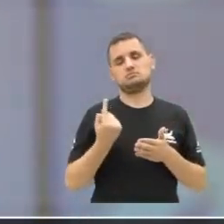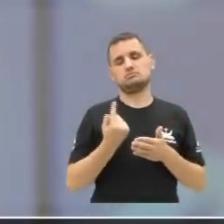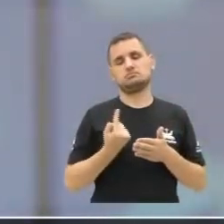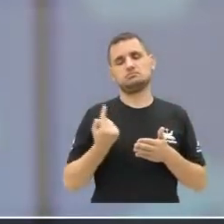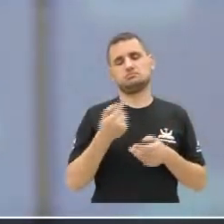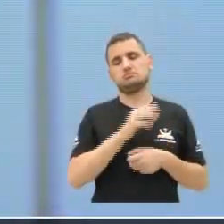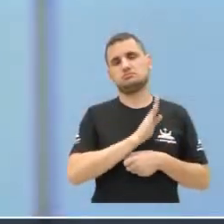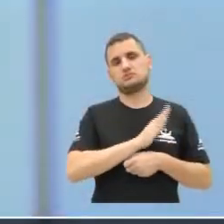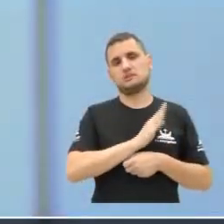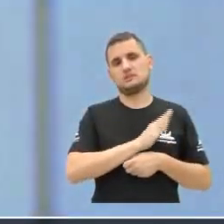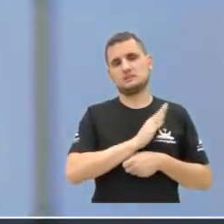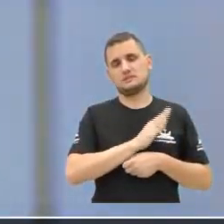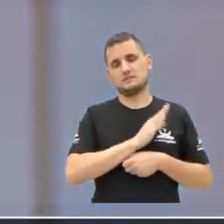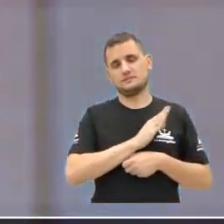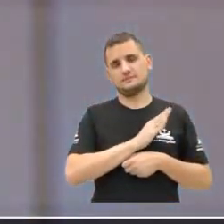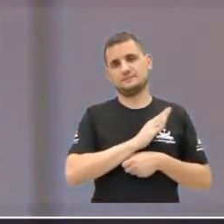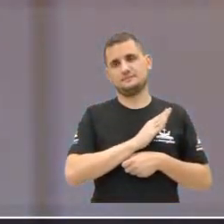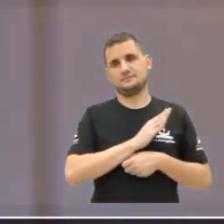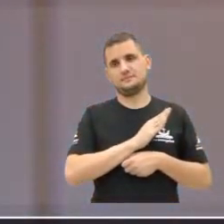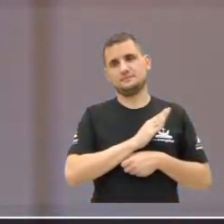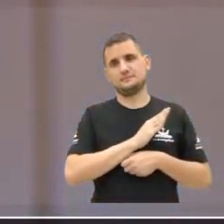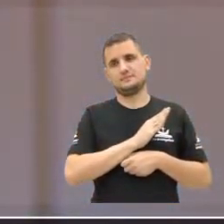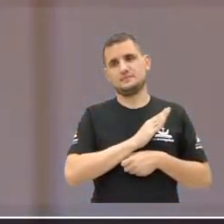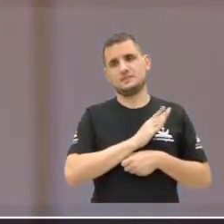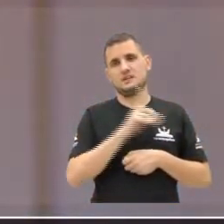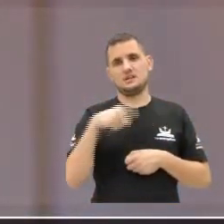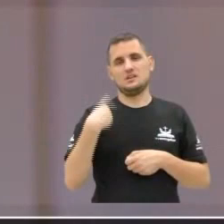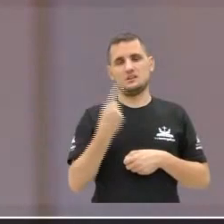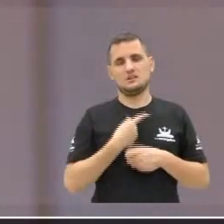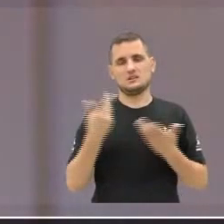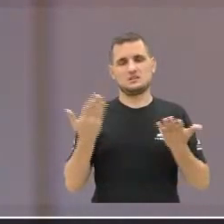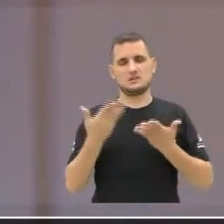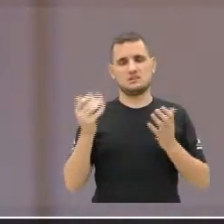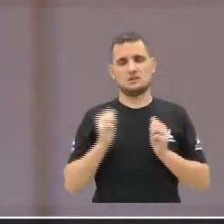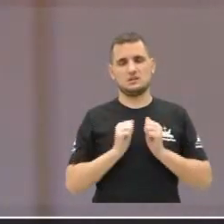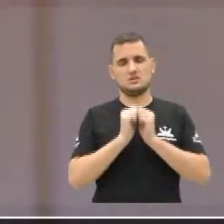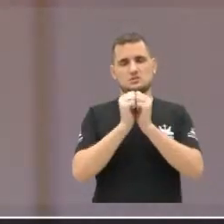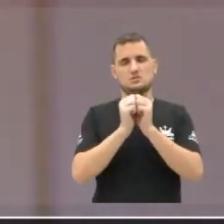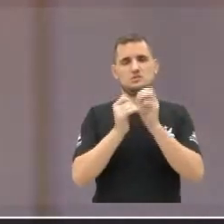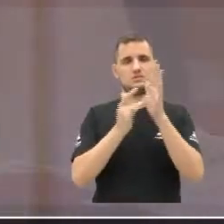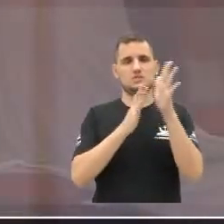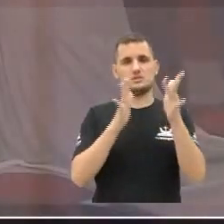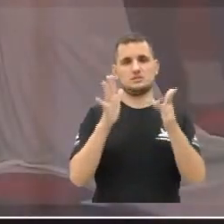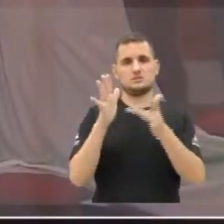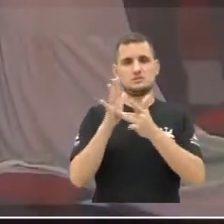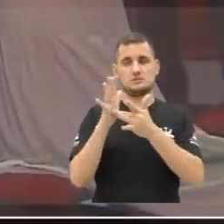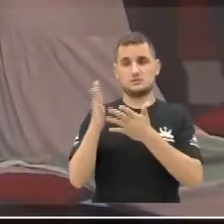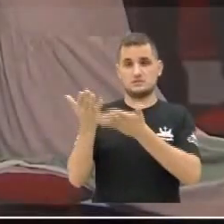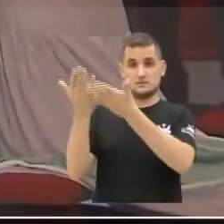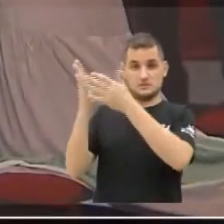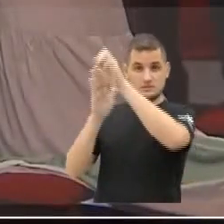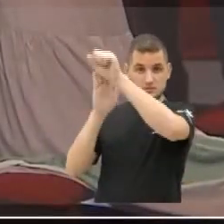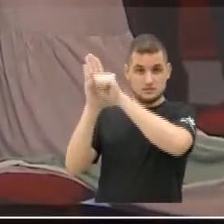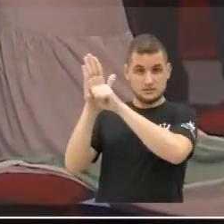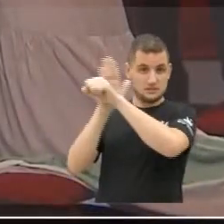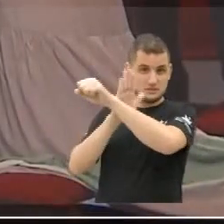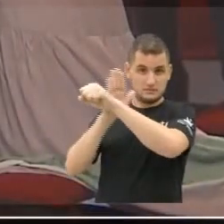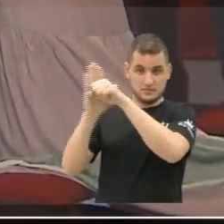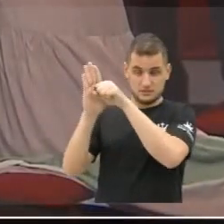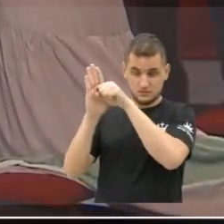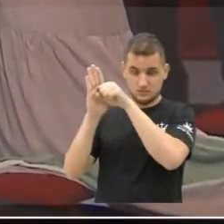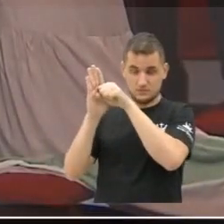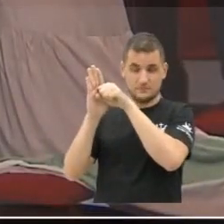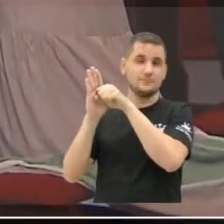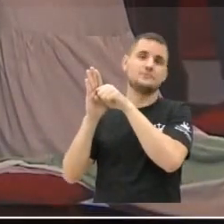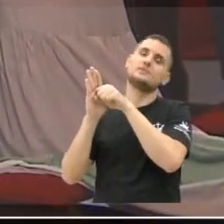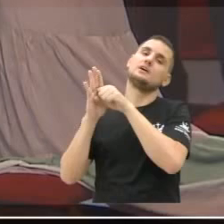Senhor. Aqui na presença do Santíssimo Sacramento, eu te agradeço, Senhor. Essas trevas